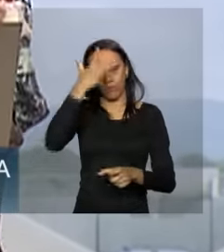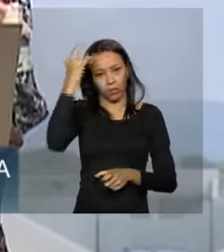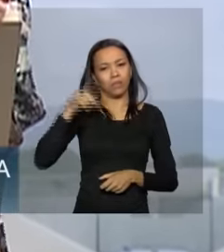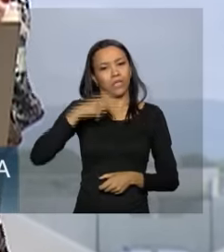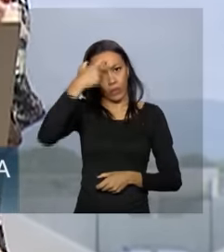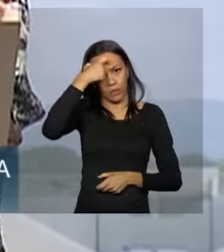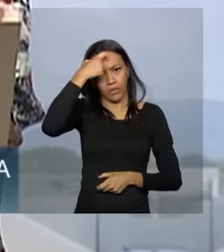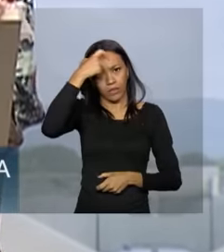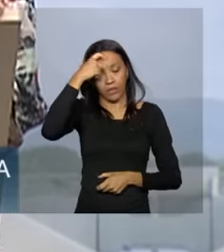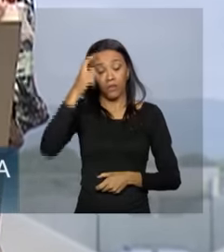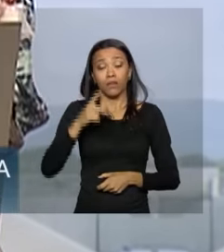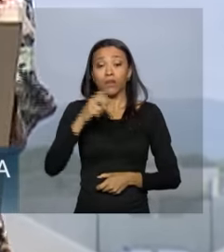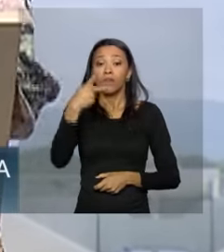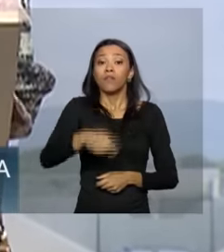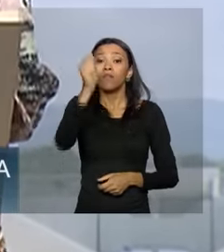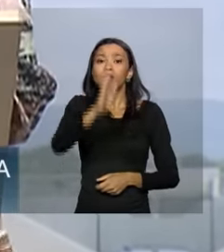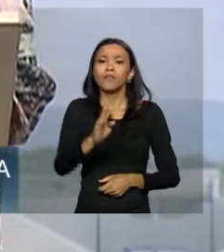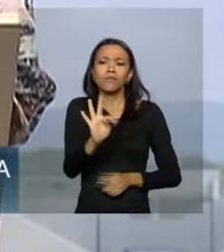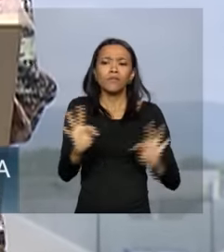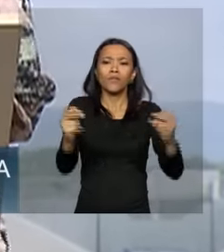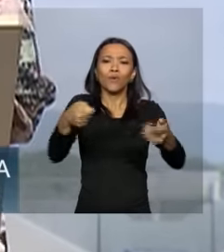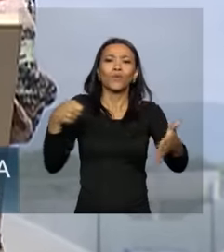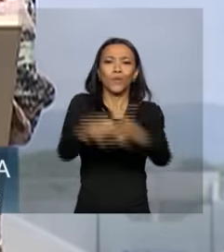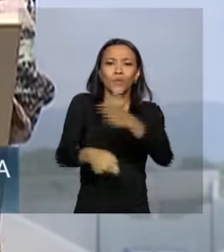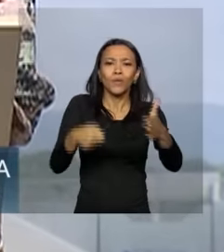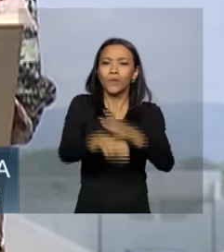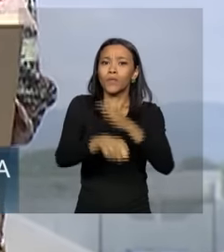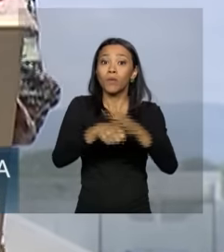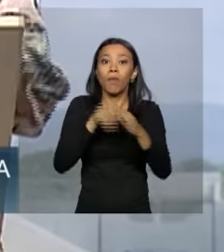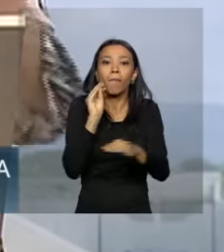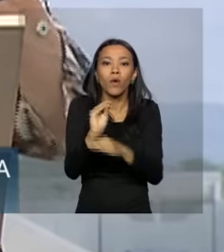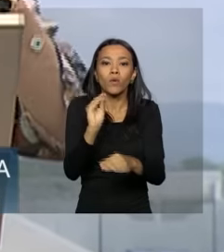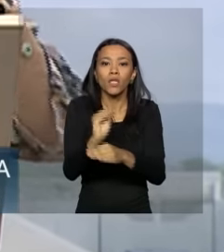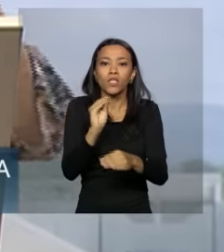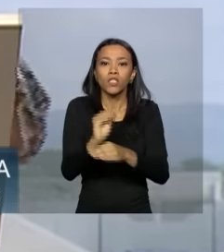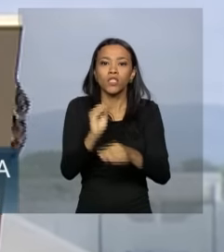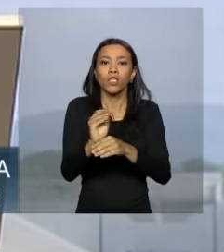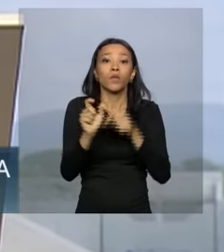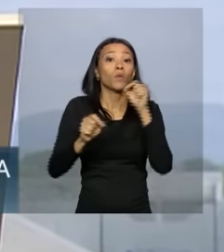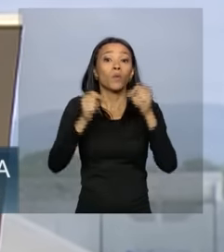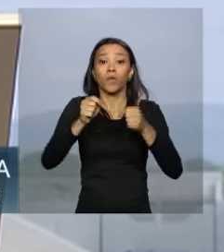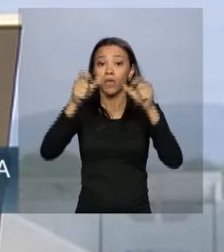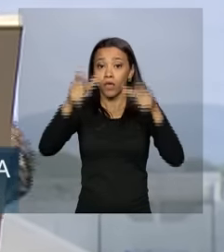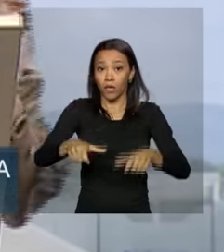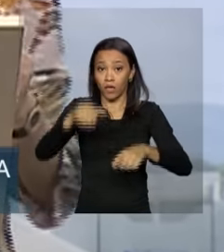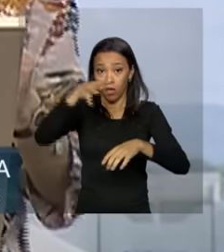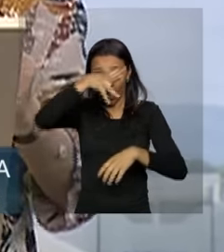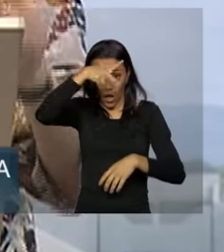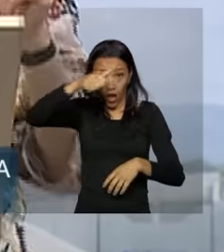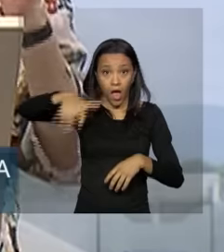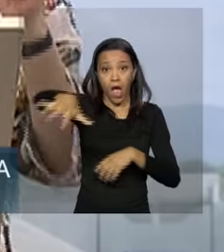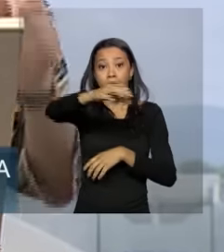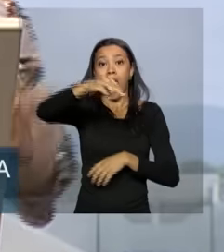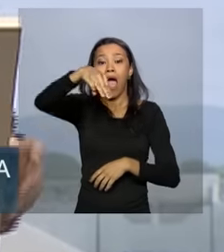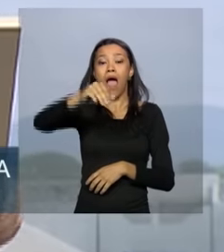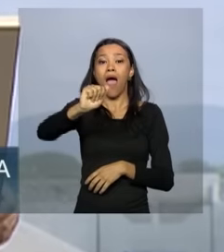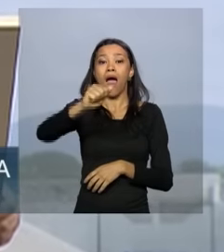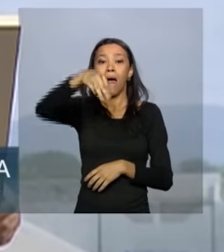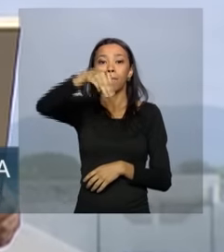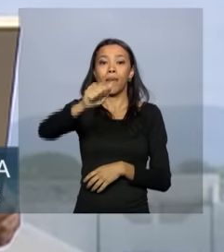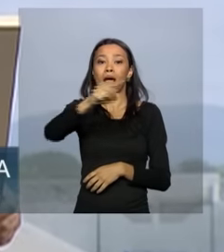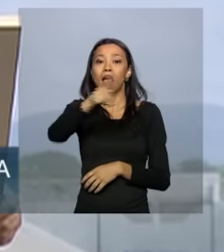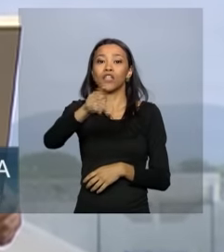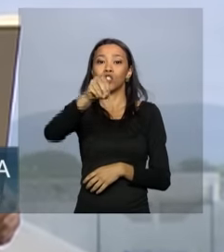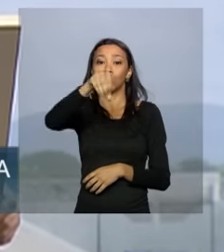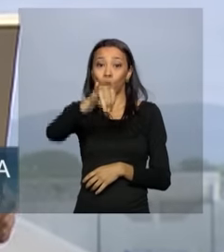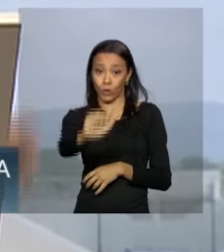mundo luta para preservar a Amazônia. Nós, inclusive, conseguimos reduzir o